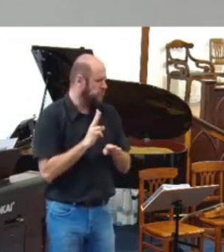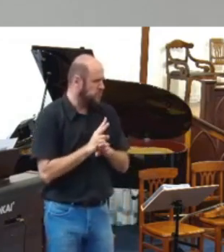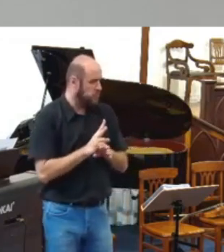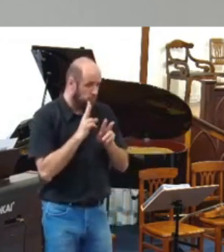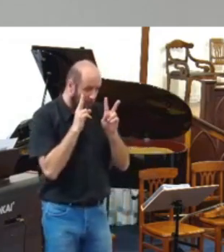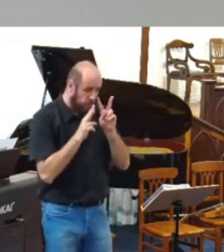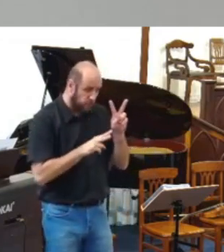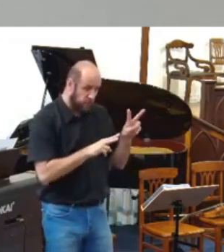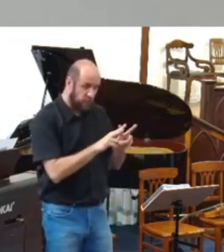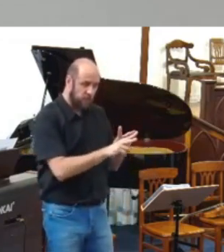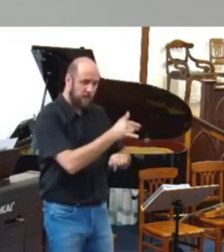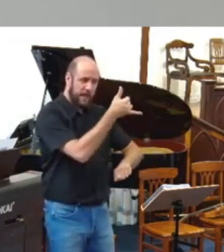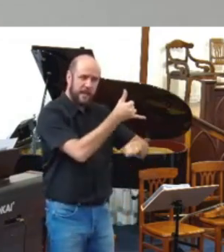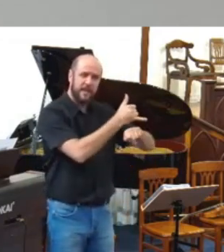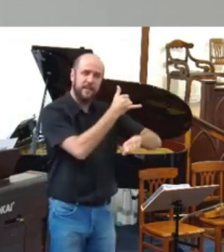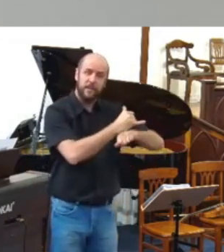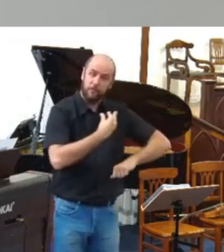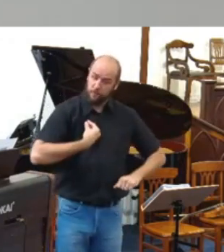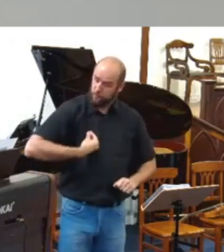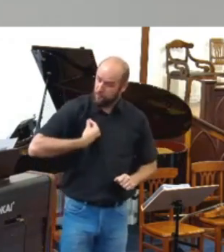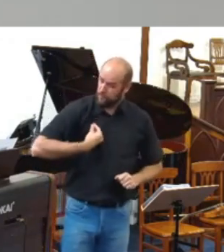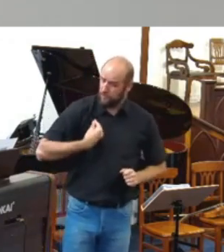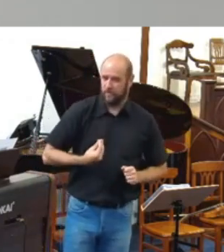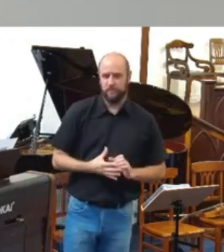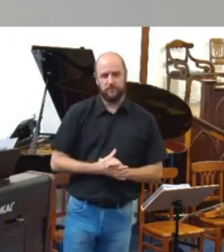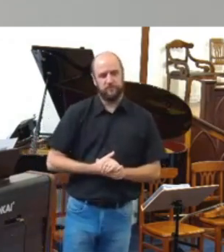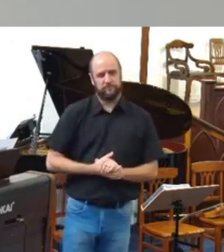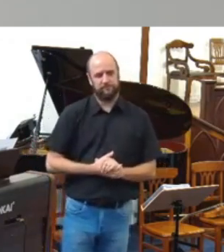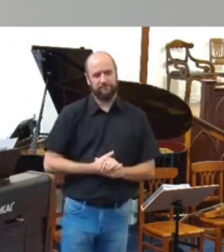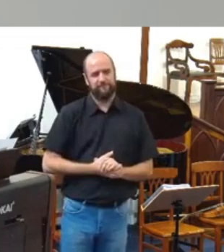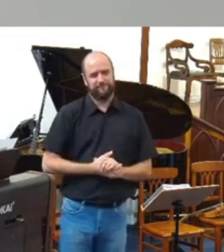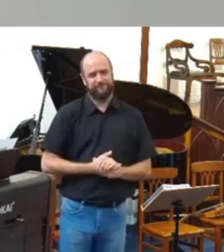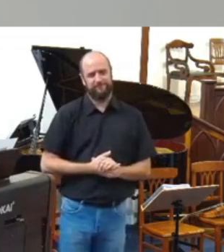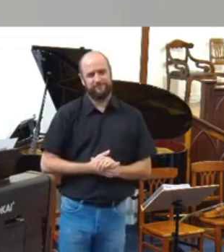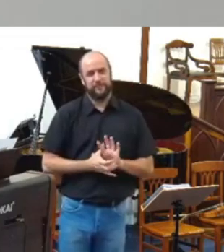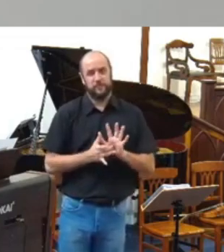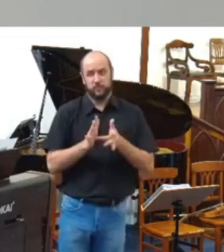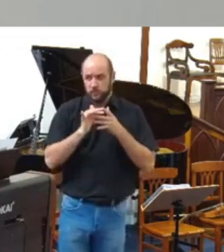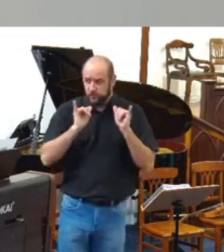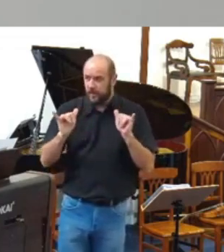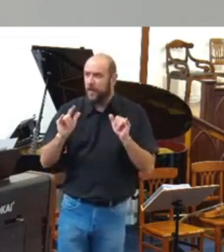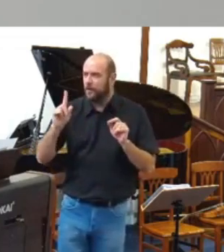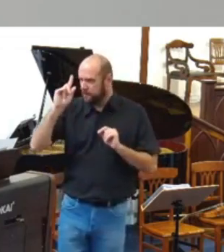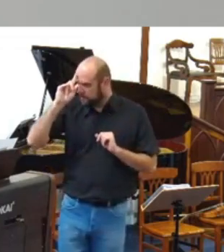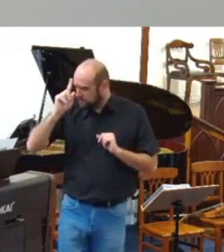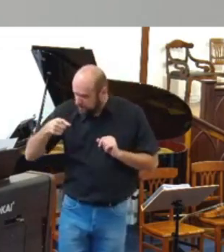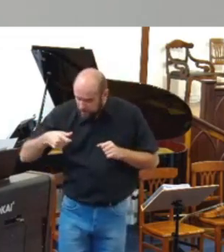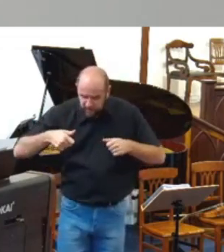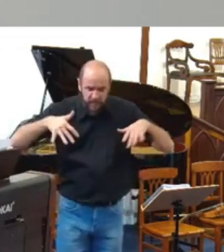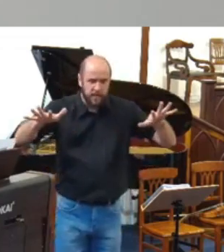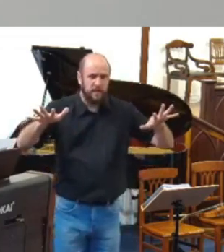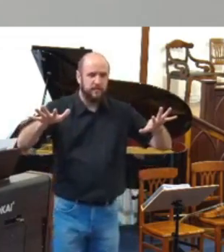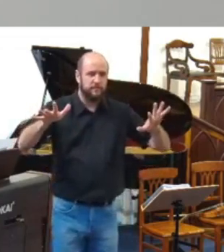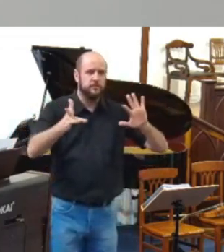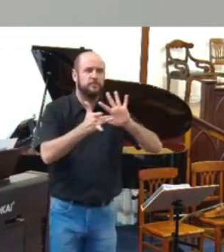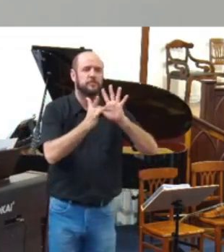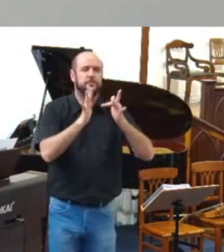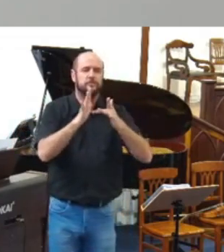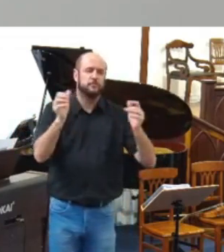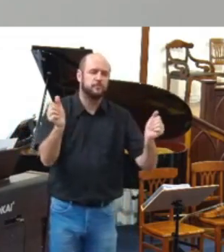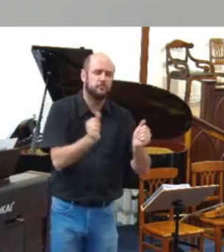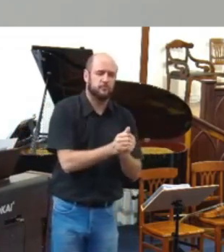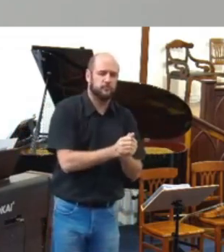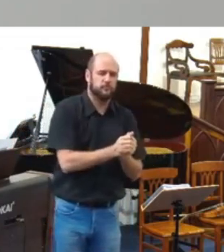como cabeça viva do seu corpo. Quando Ele diz: eu vos envio, Ele vai junto. Não é que Ele diz: